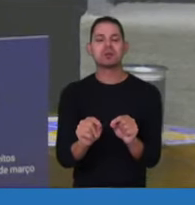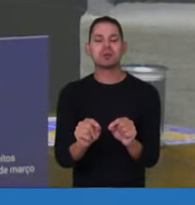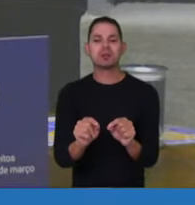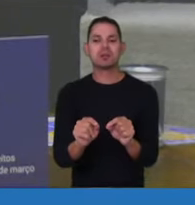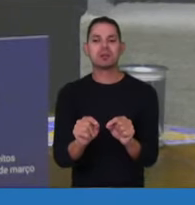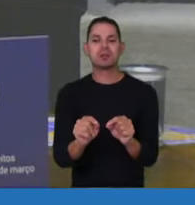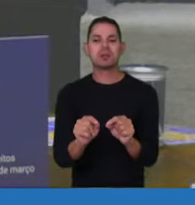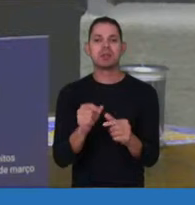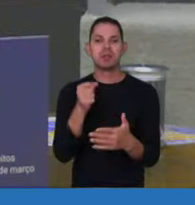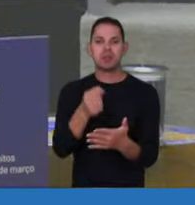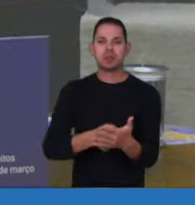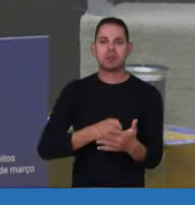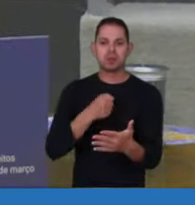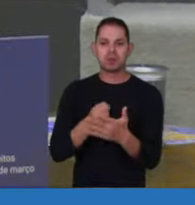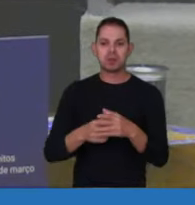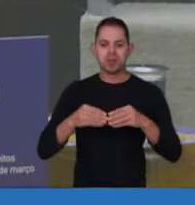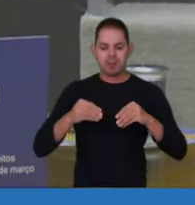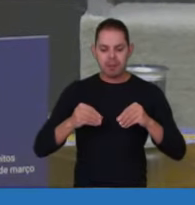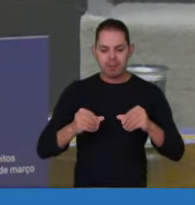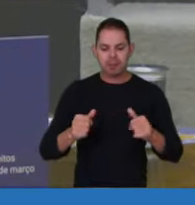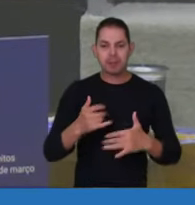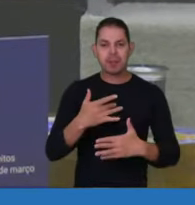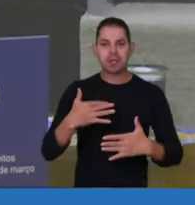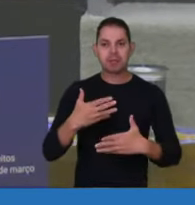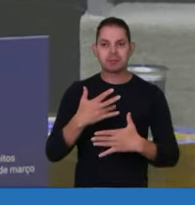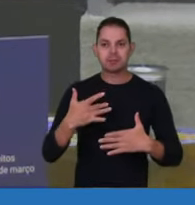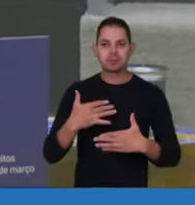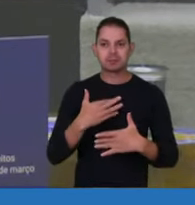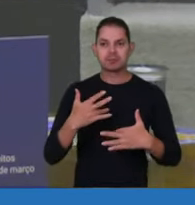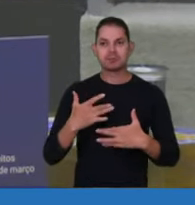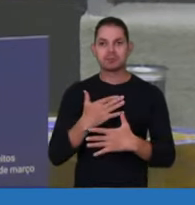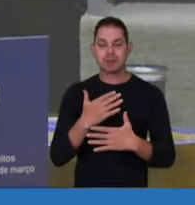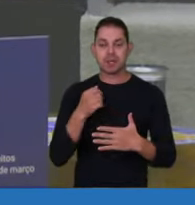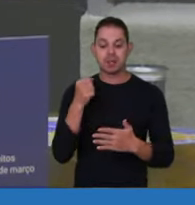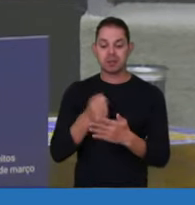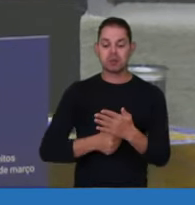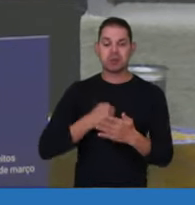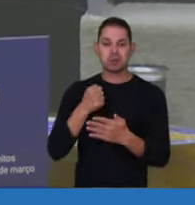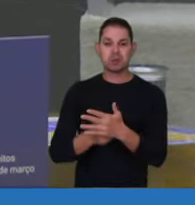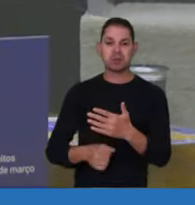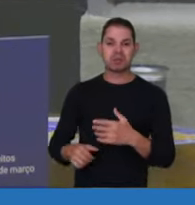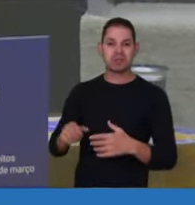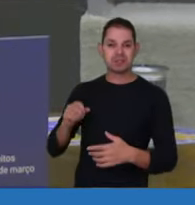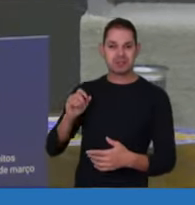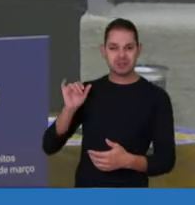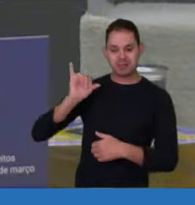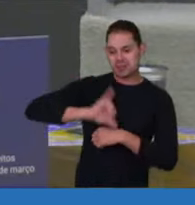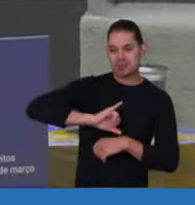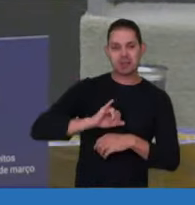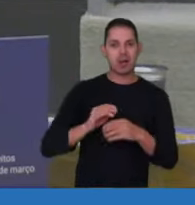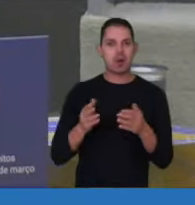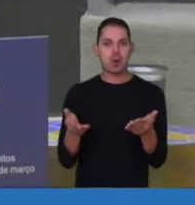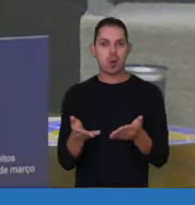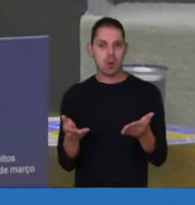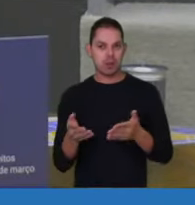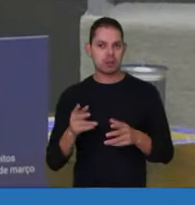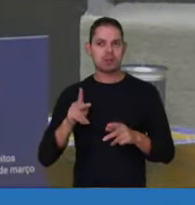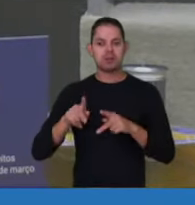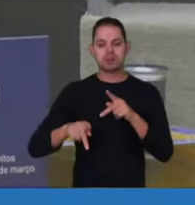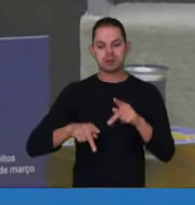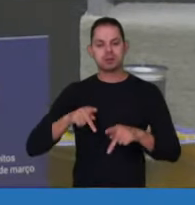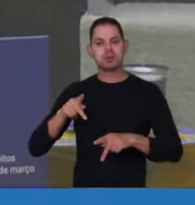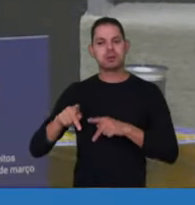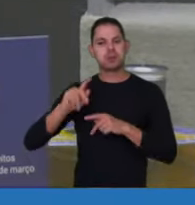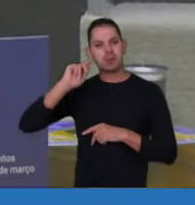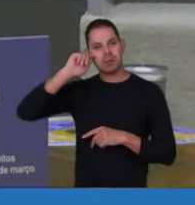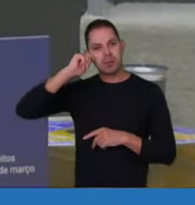à luta pela terra urbana, uma das lutas centrais ainda hoje do povo